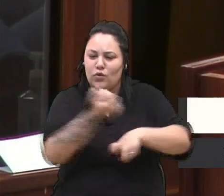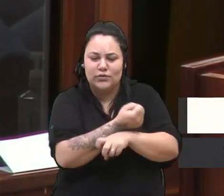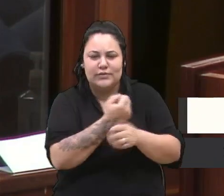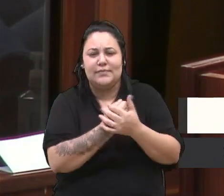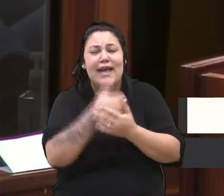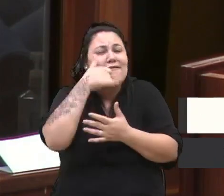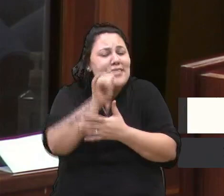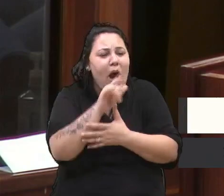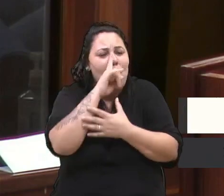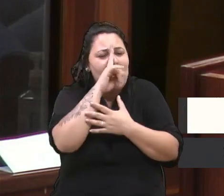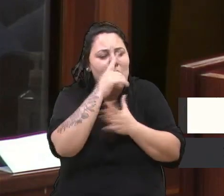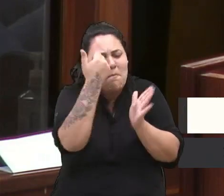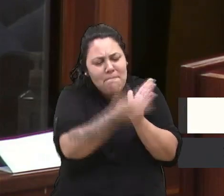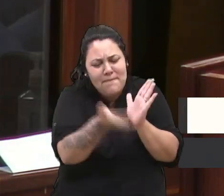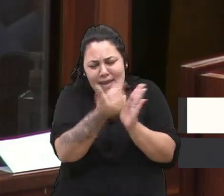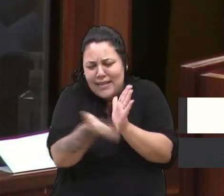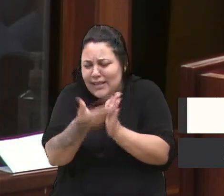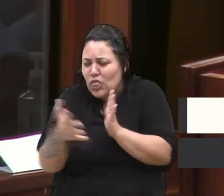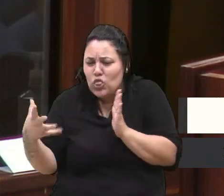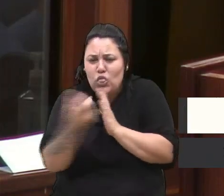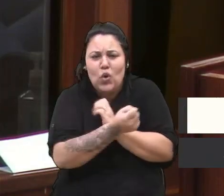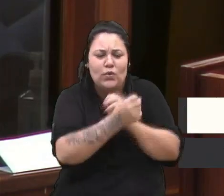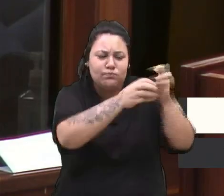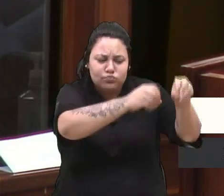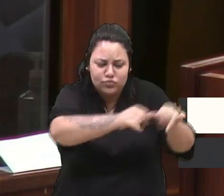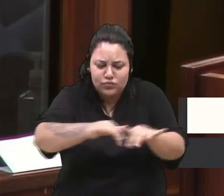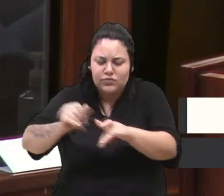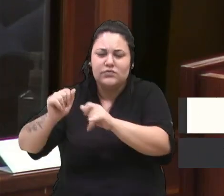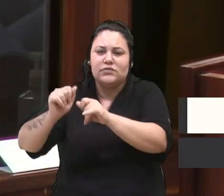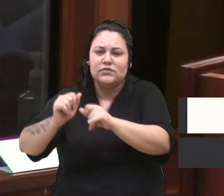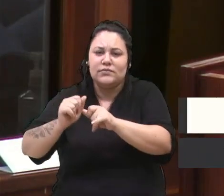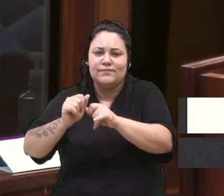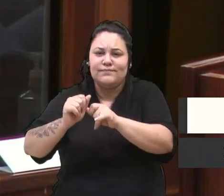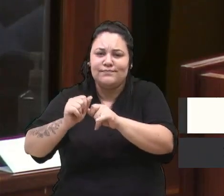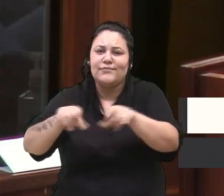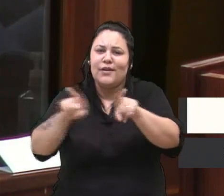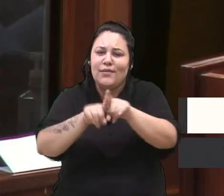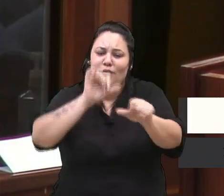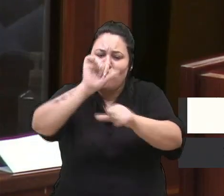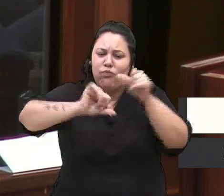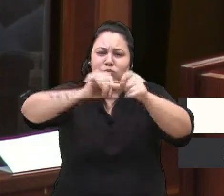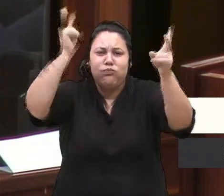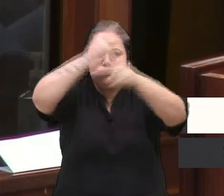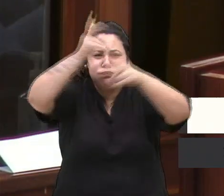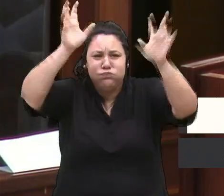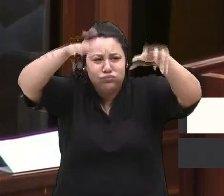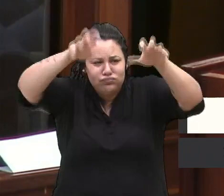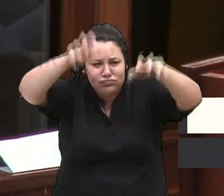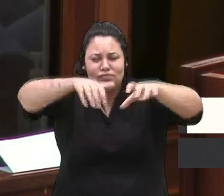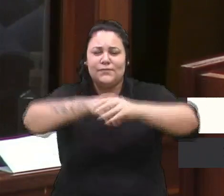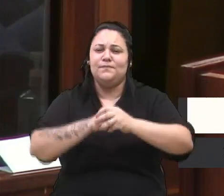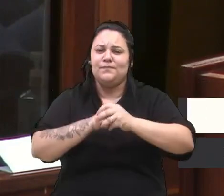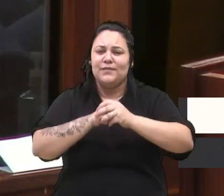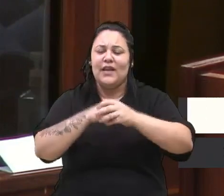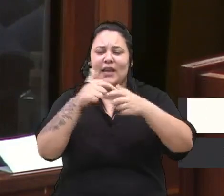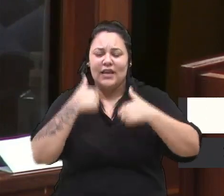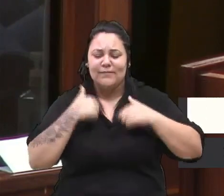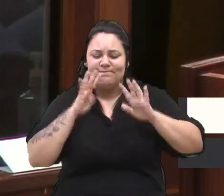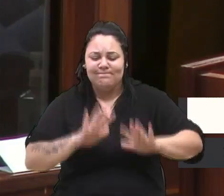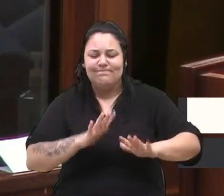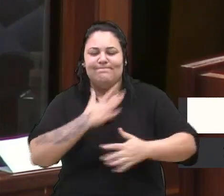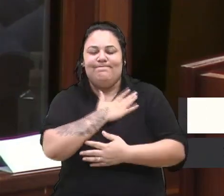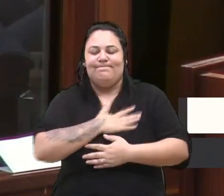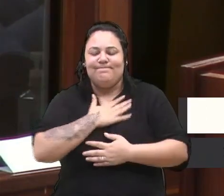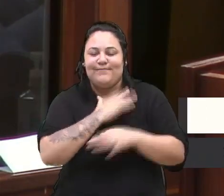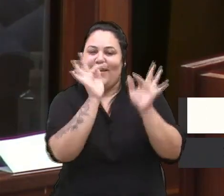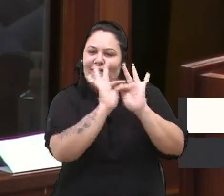perder, então, as frutas através do granizo, com os temporais e as mudanças climáticas. Isso me deixa aqui feliz,